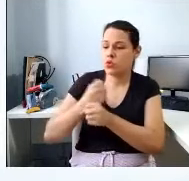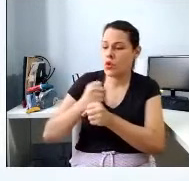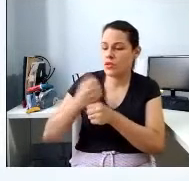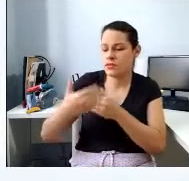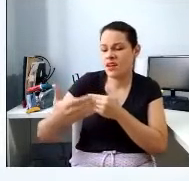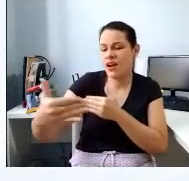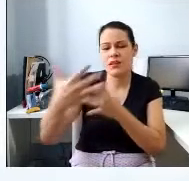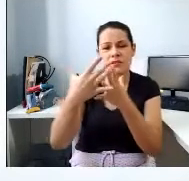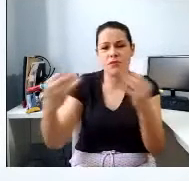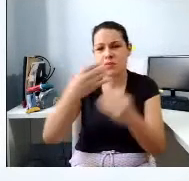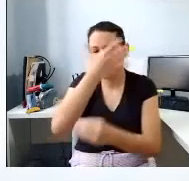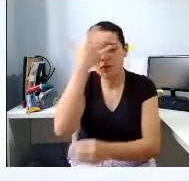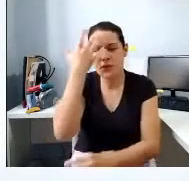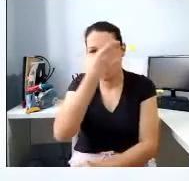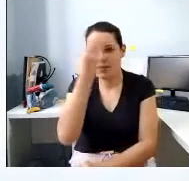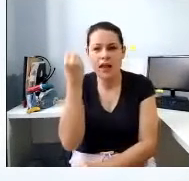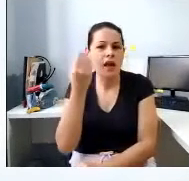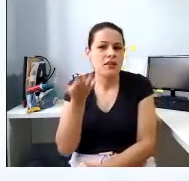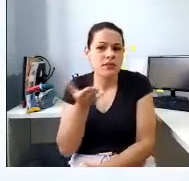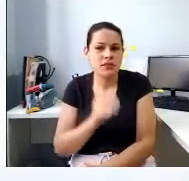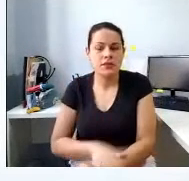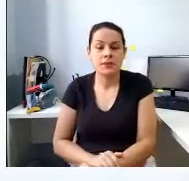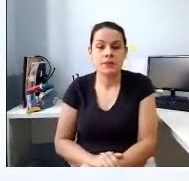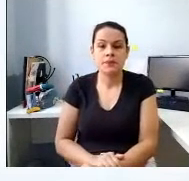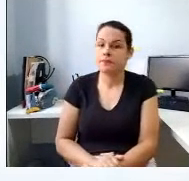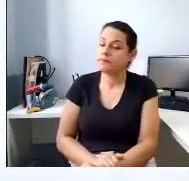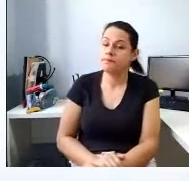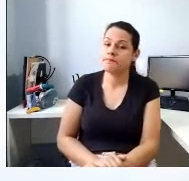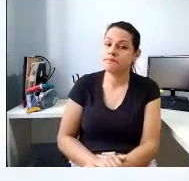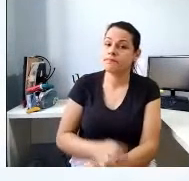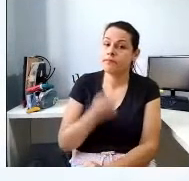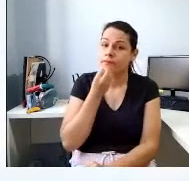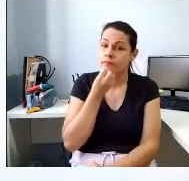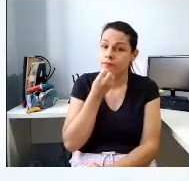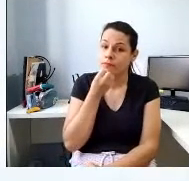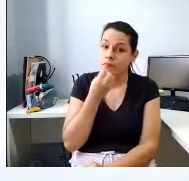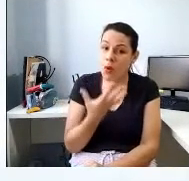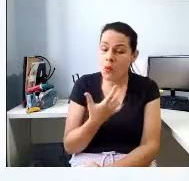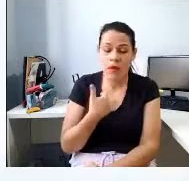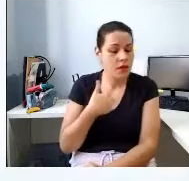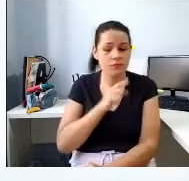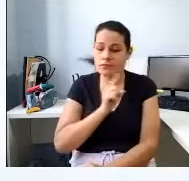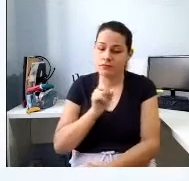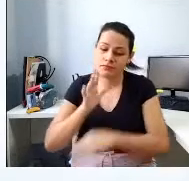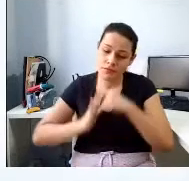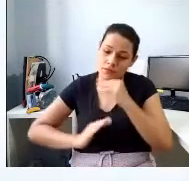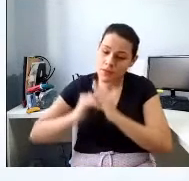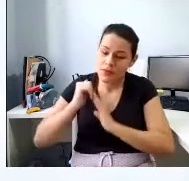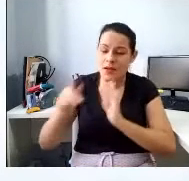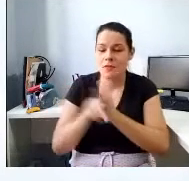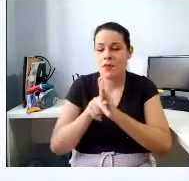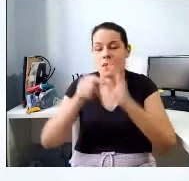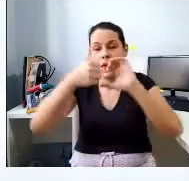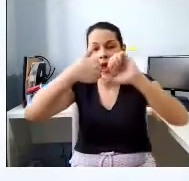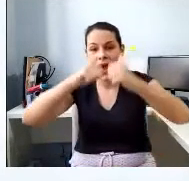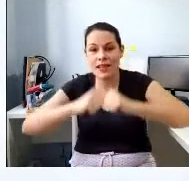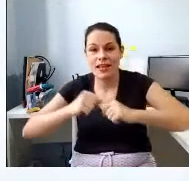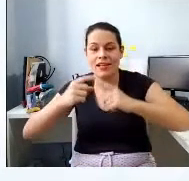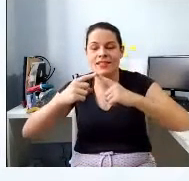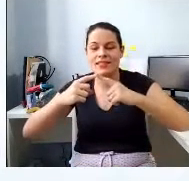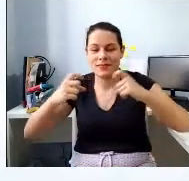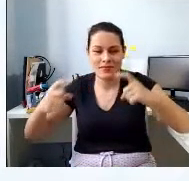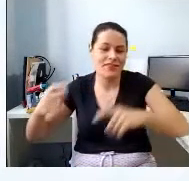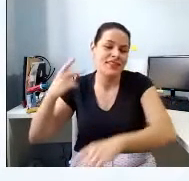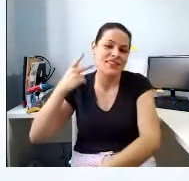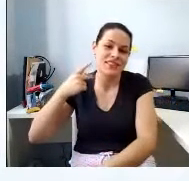a sua opinião, doutor? Bom, eu ouvi bem, eu não sou analista político, né? Como